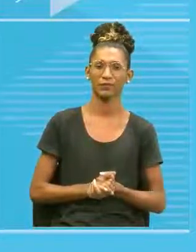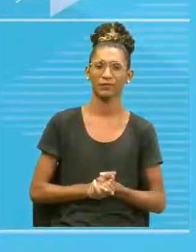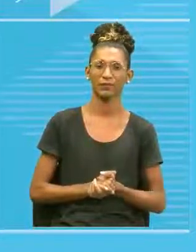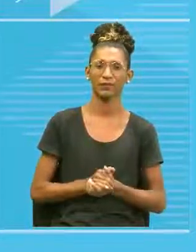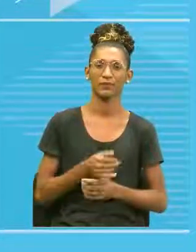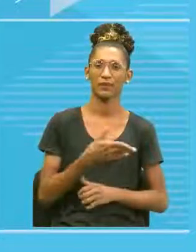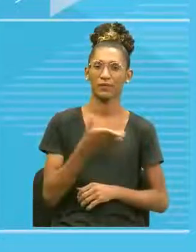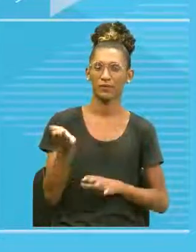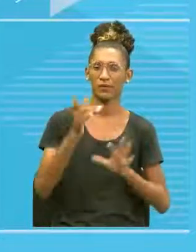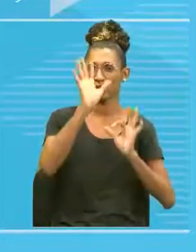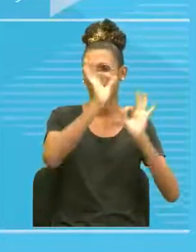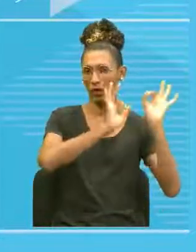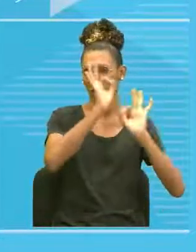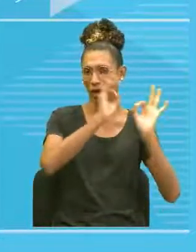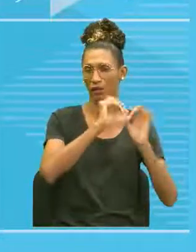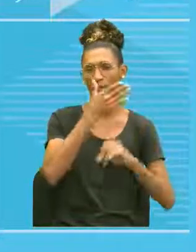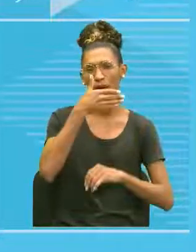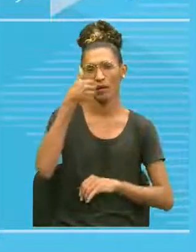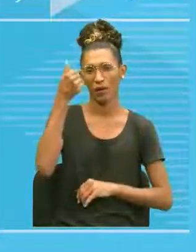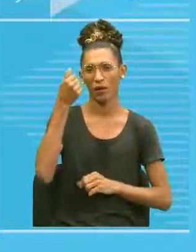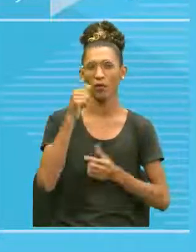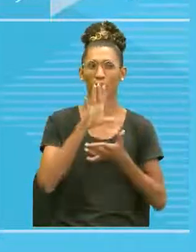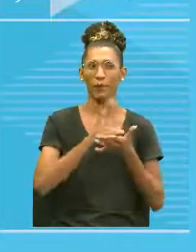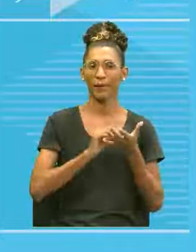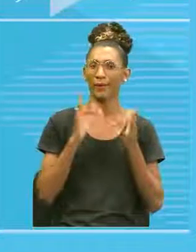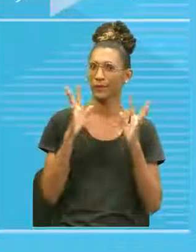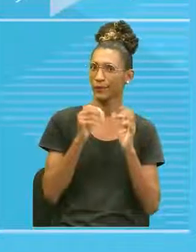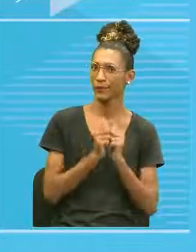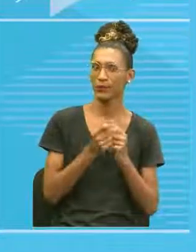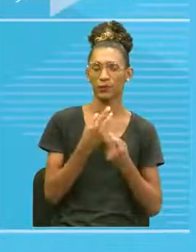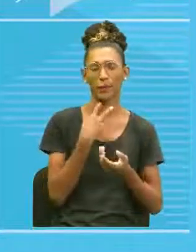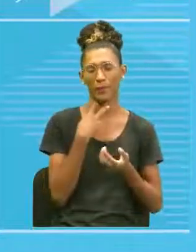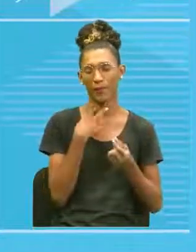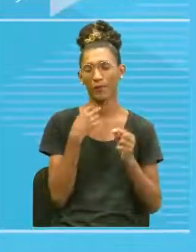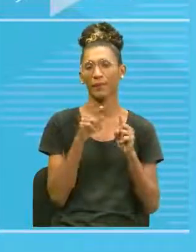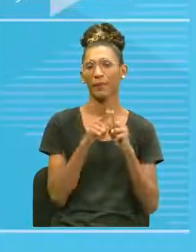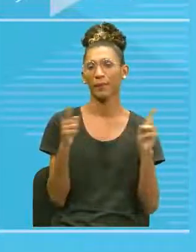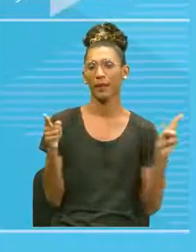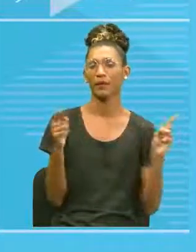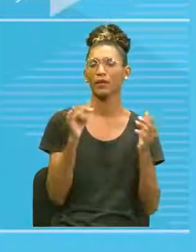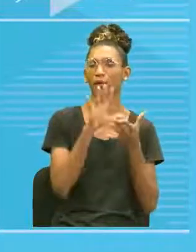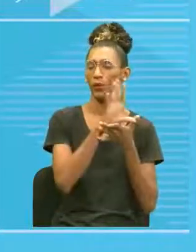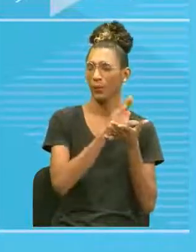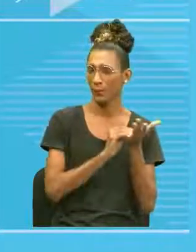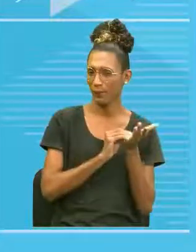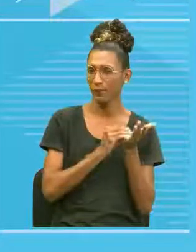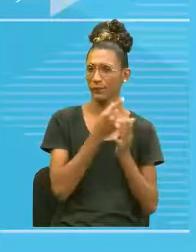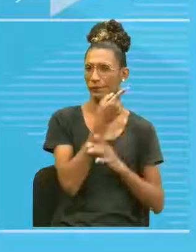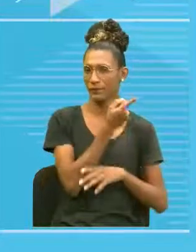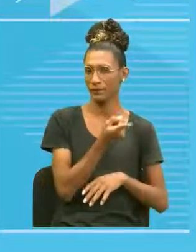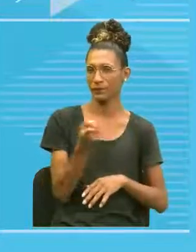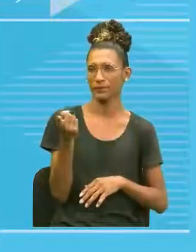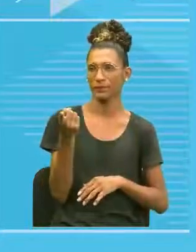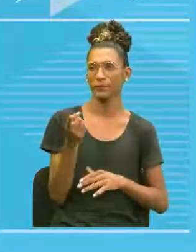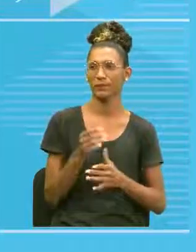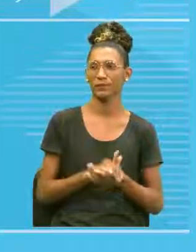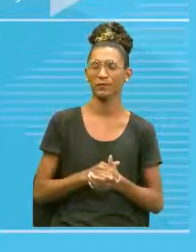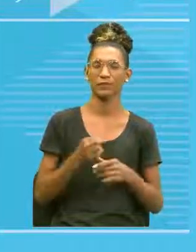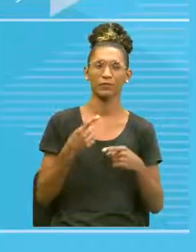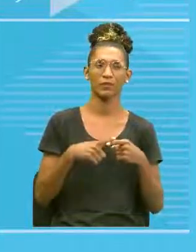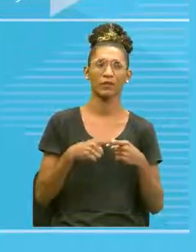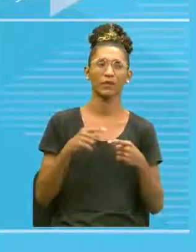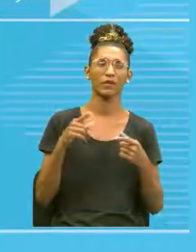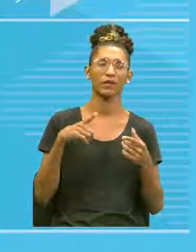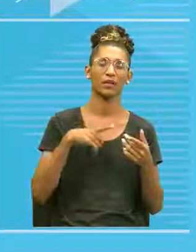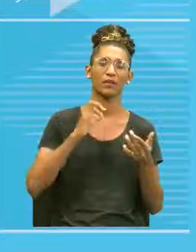para vocês se organizarem não dá para anotar tudo né eu não posso deixar o slide aqui para anotar tudo porque são